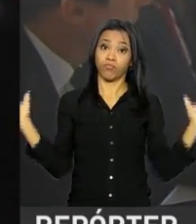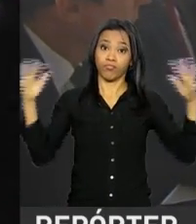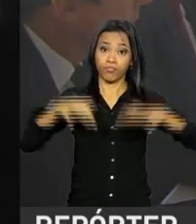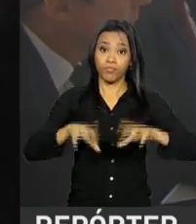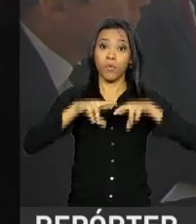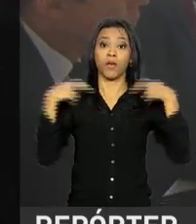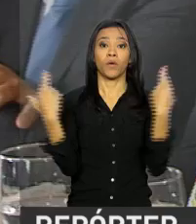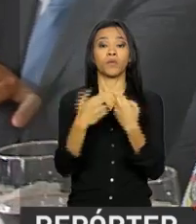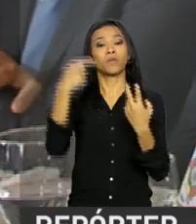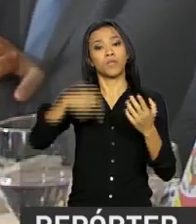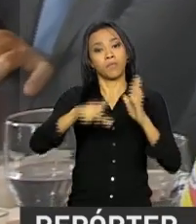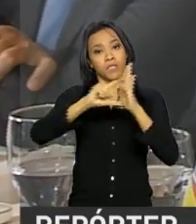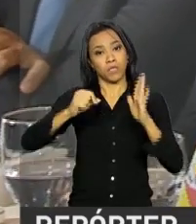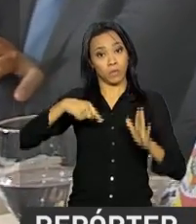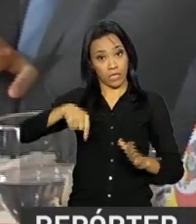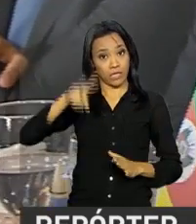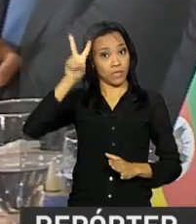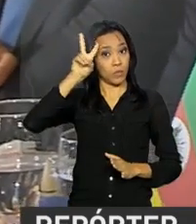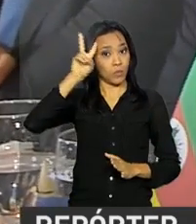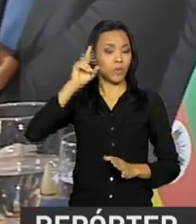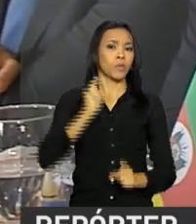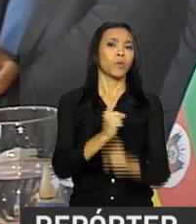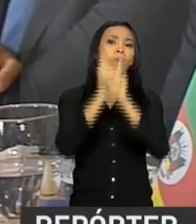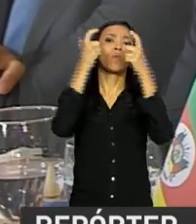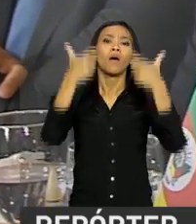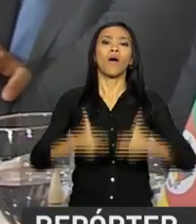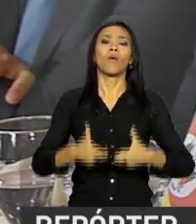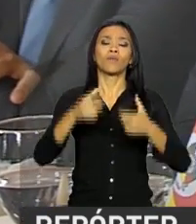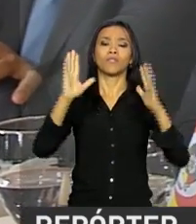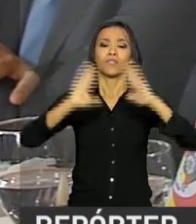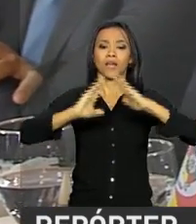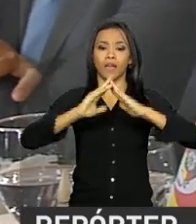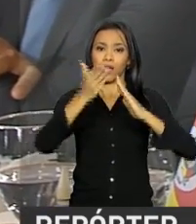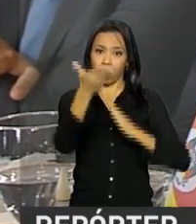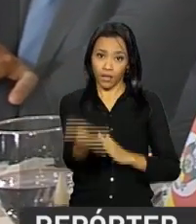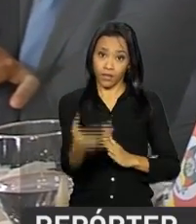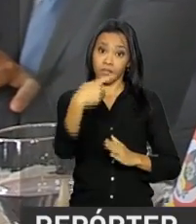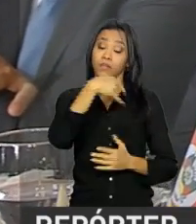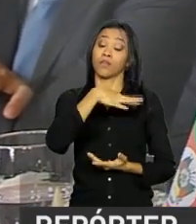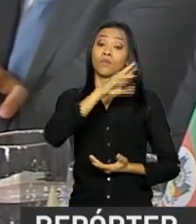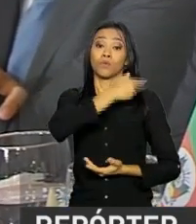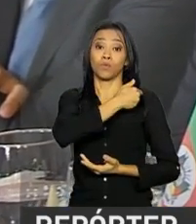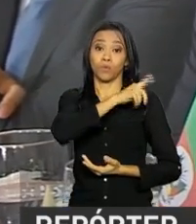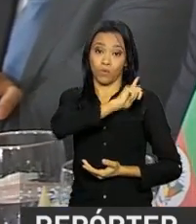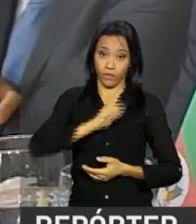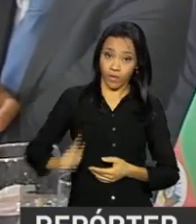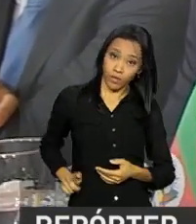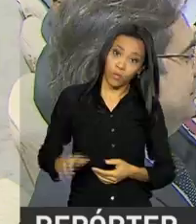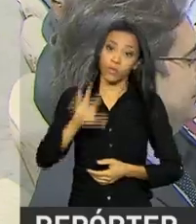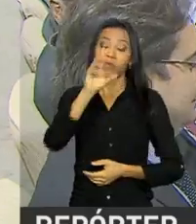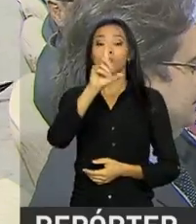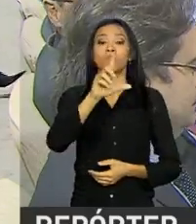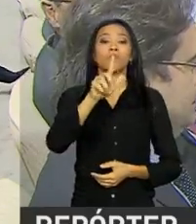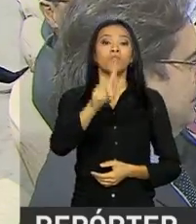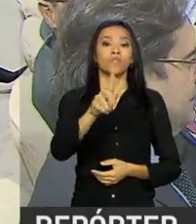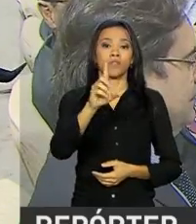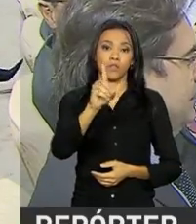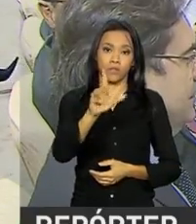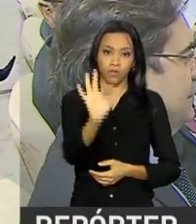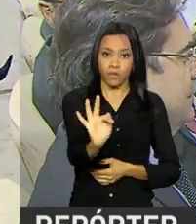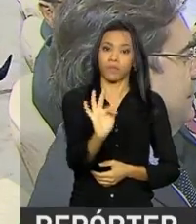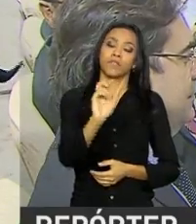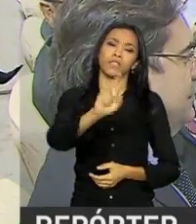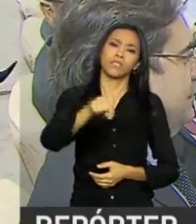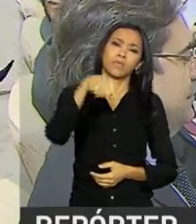nesta segunda-feira pela manhã o encontro foi na residência oficial do governador do Distrito Federal Rodrigo Rolemberg e teve